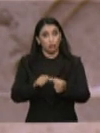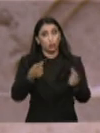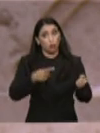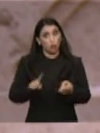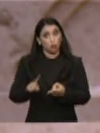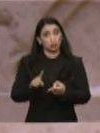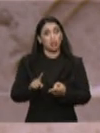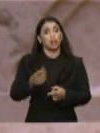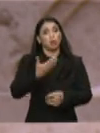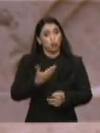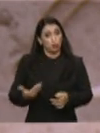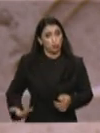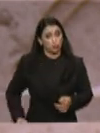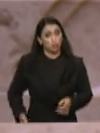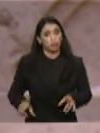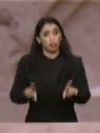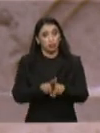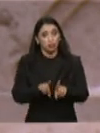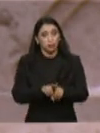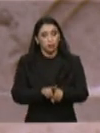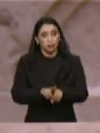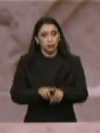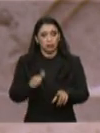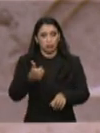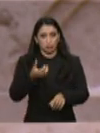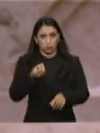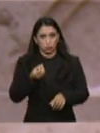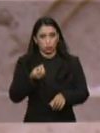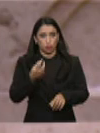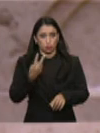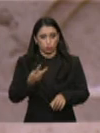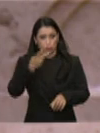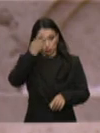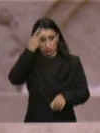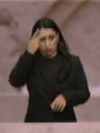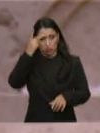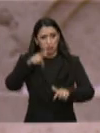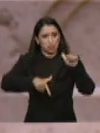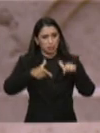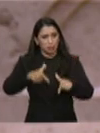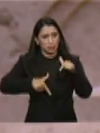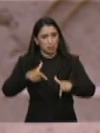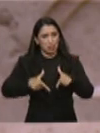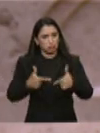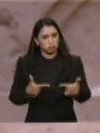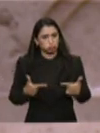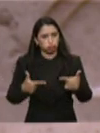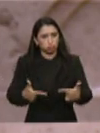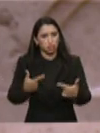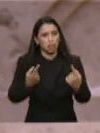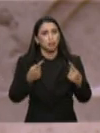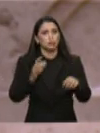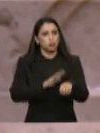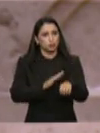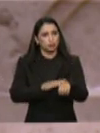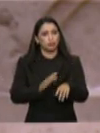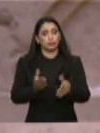públicos, 602 incitadores. E ainda temos algumas outras cujo número ainda não está certo,